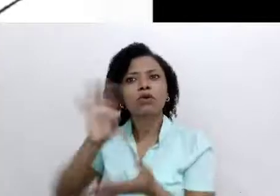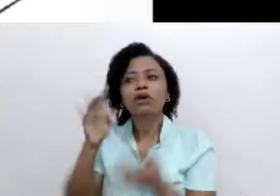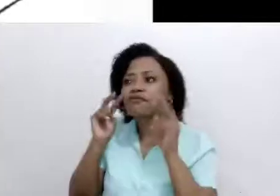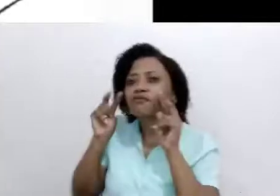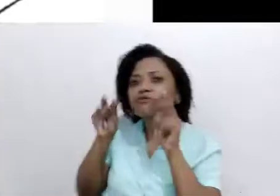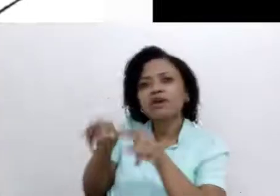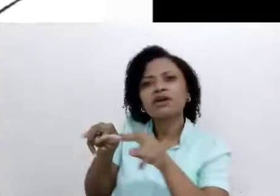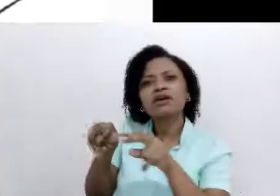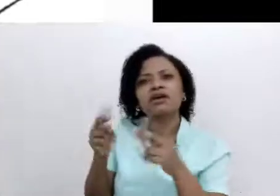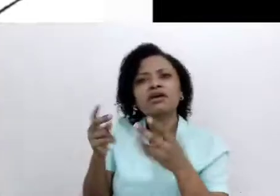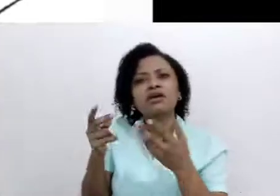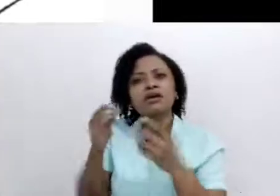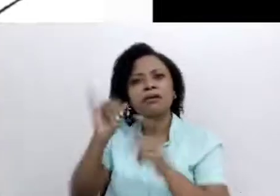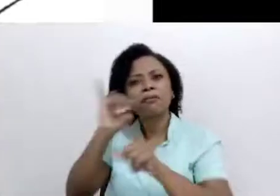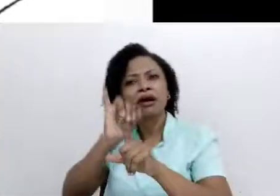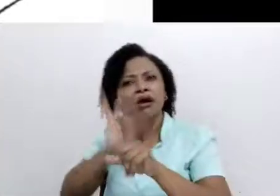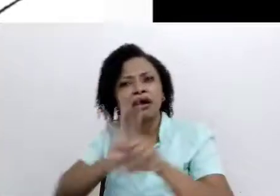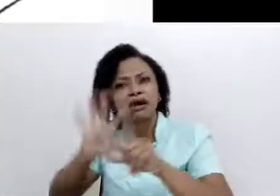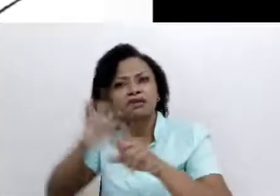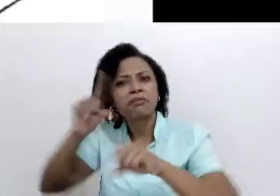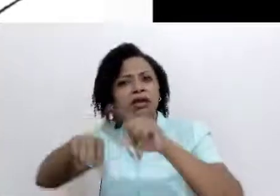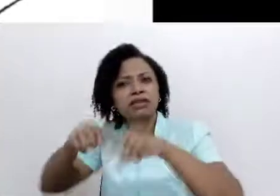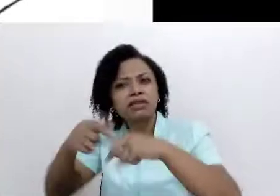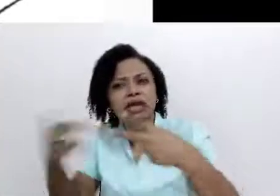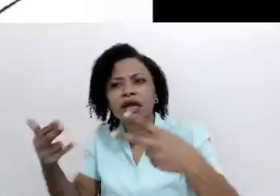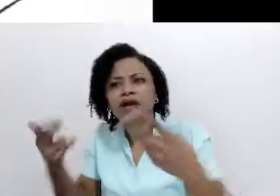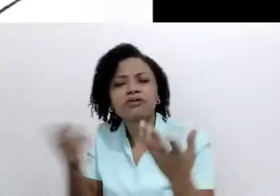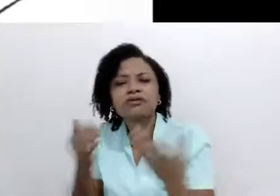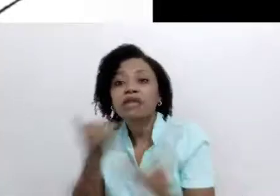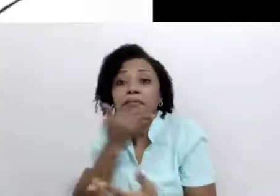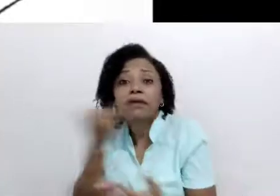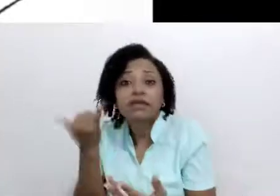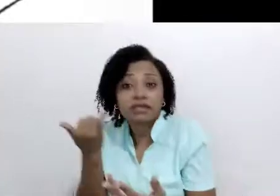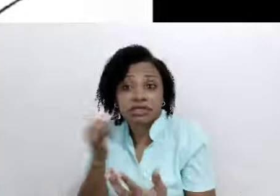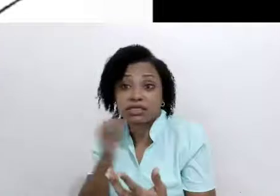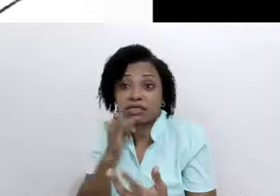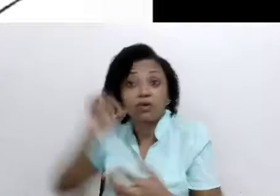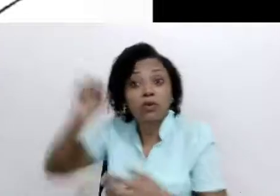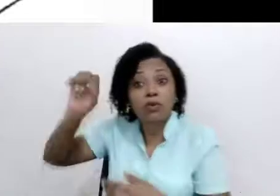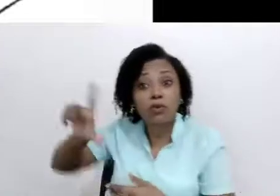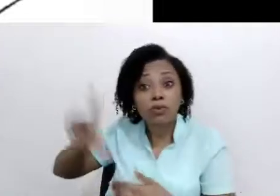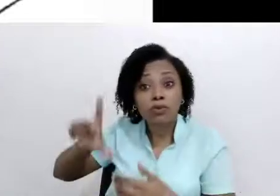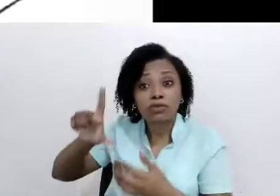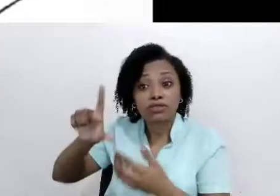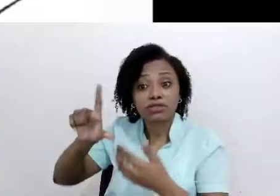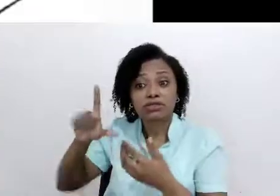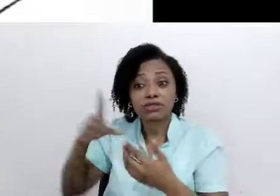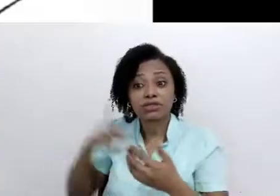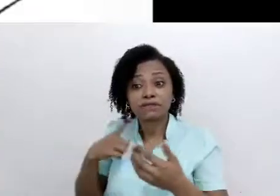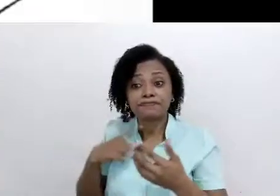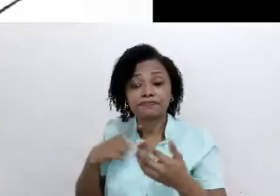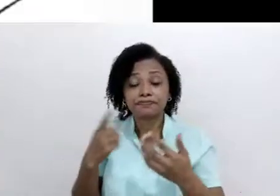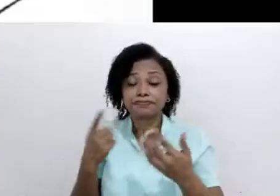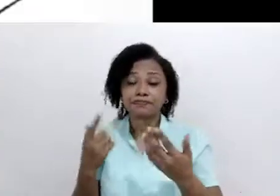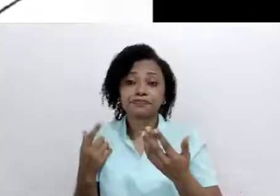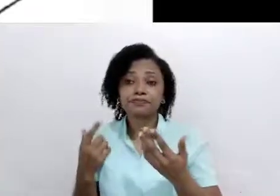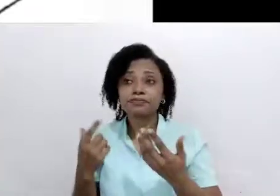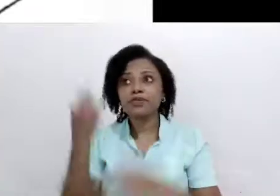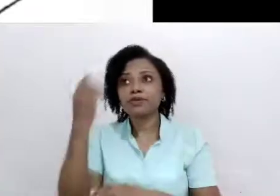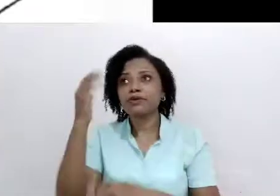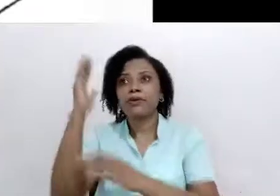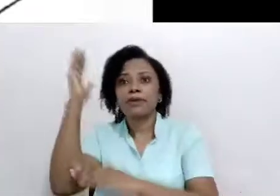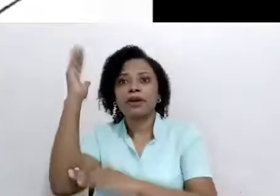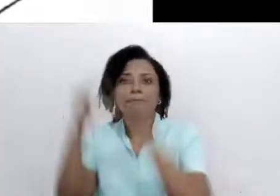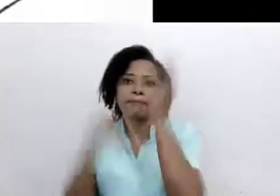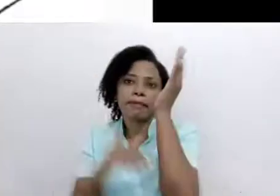a visualização dos objetos, a questão da profundidade desses objetos. O raio de luz reflete ali na frente, se a gente